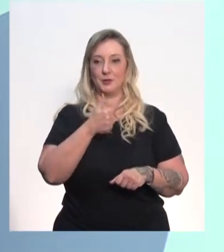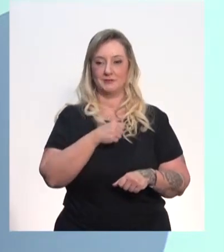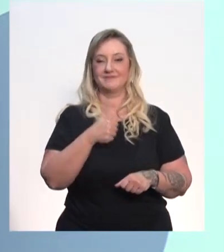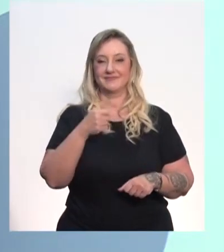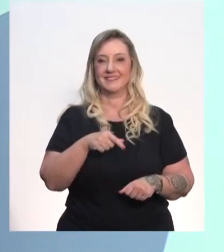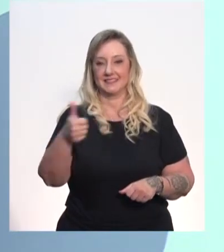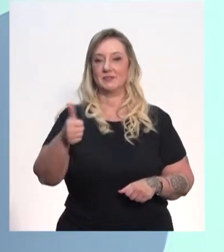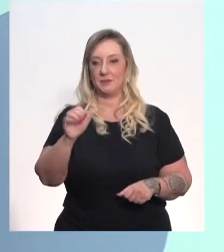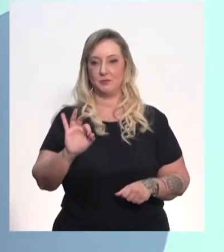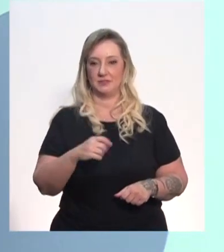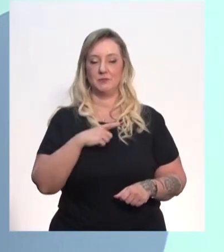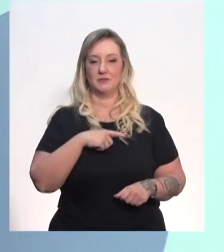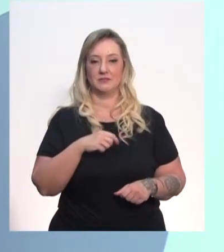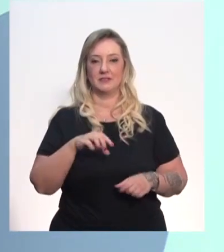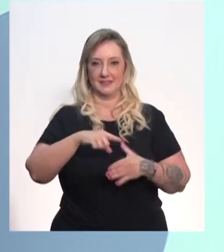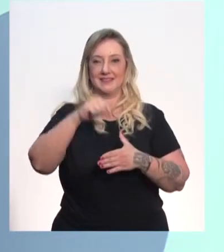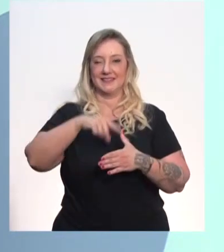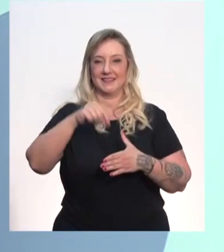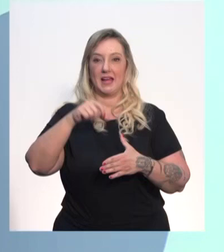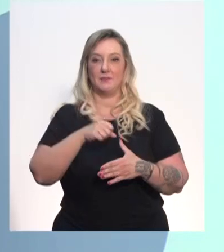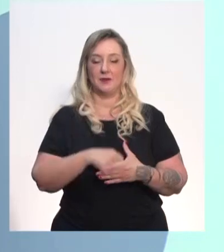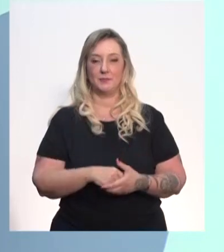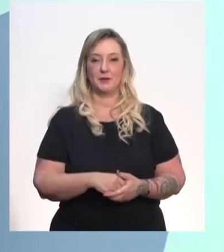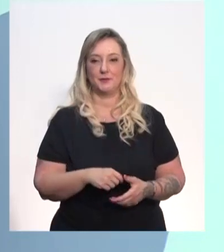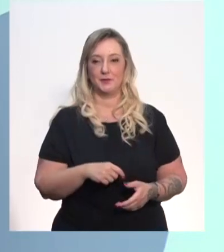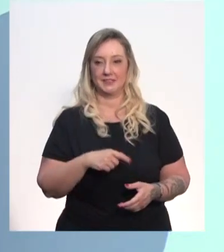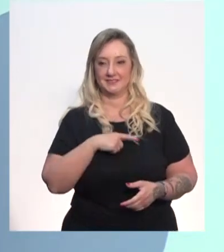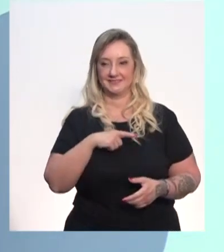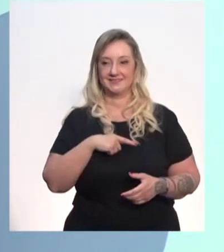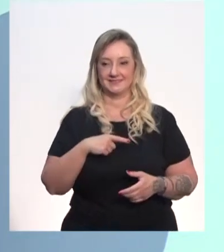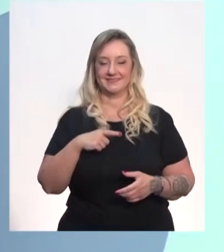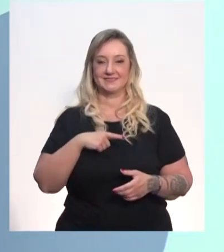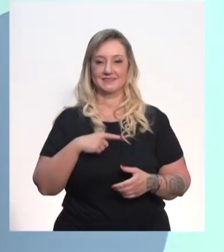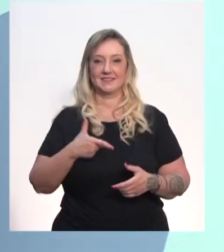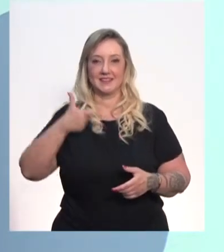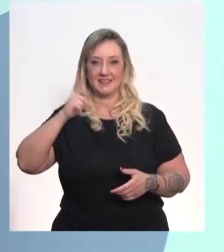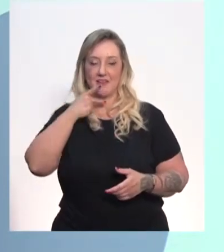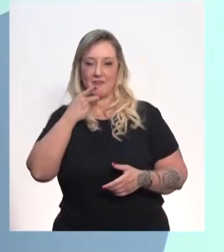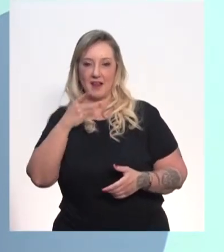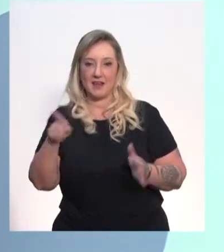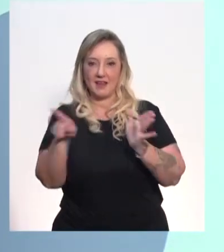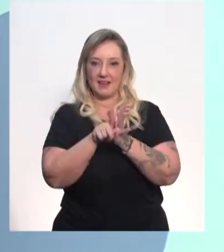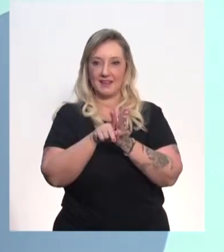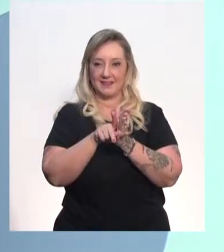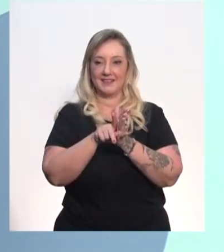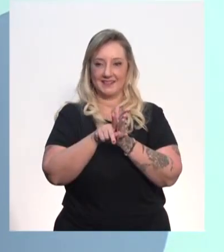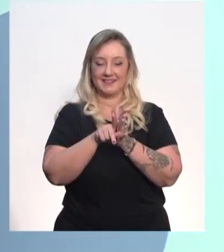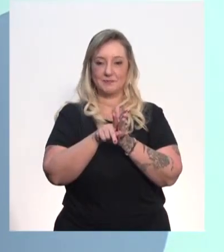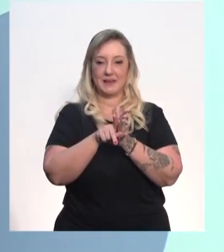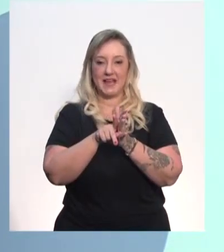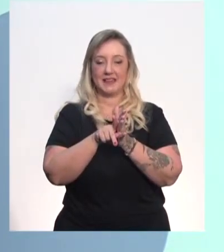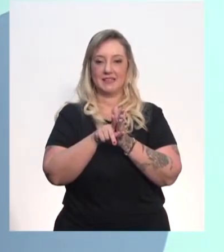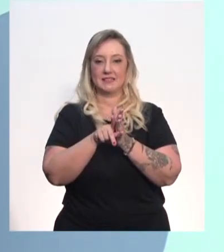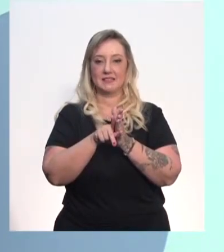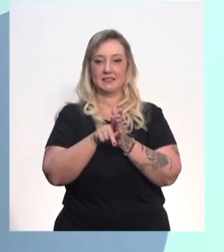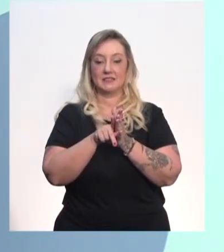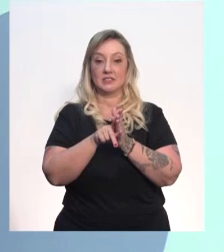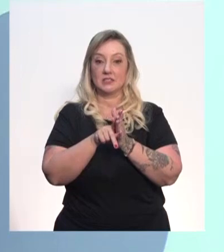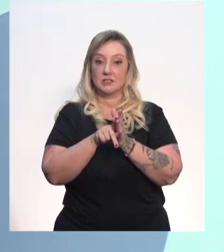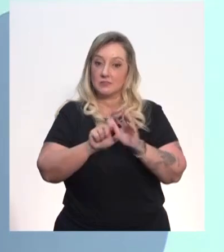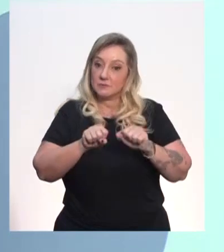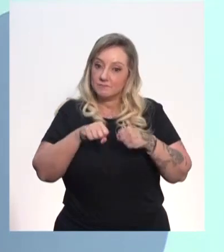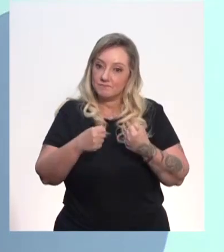nós tivemos a participação da Vivi aqui, que trouxe algumas questões gerais e algumas questões específicas desse trabalho na